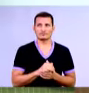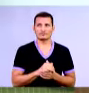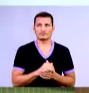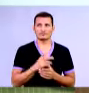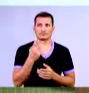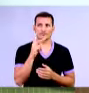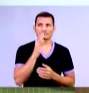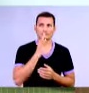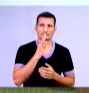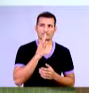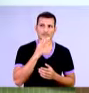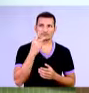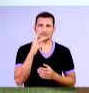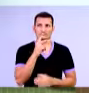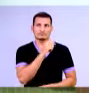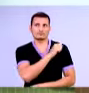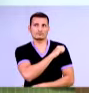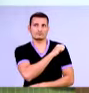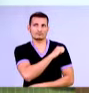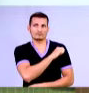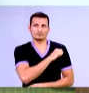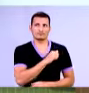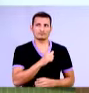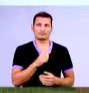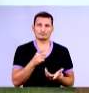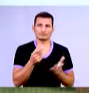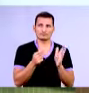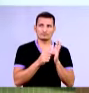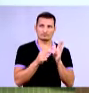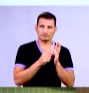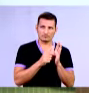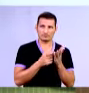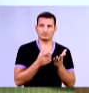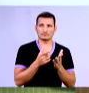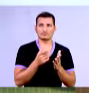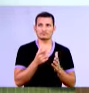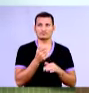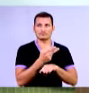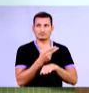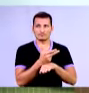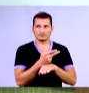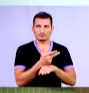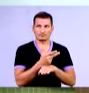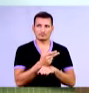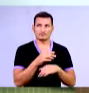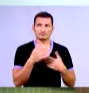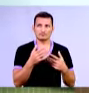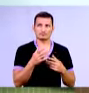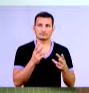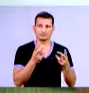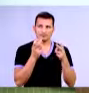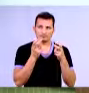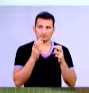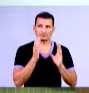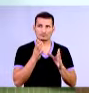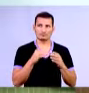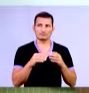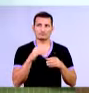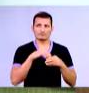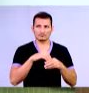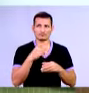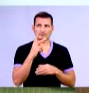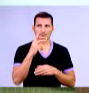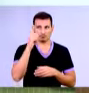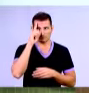o seu conhecimento aluno, né? Dessas ferramentas de recurso multimídia. Então, percebemos que isso já faz parte da